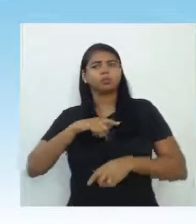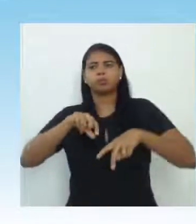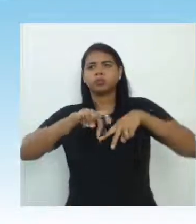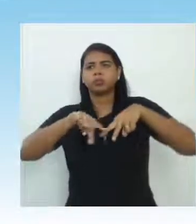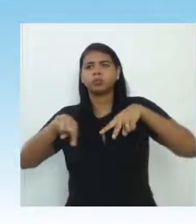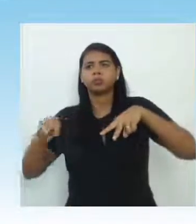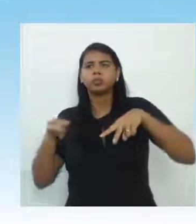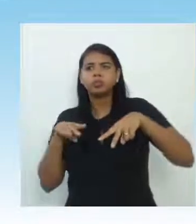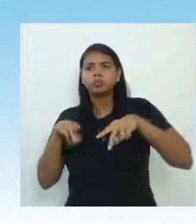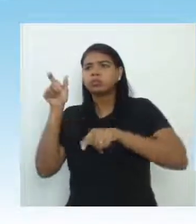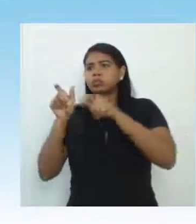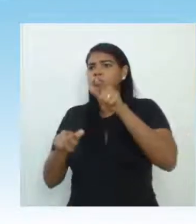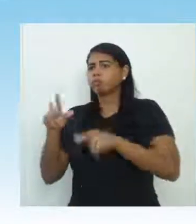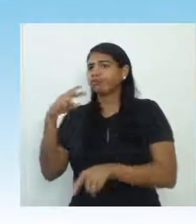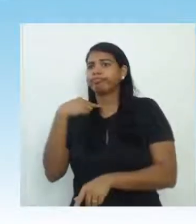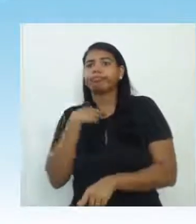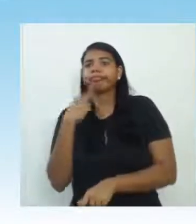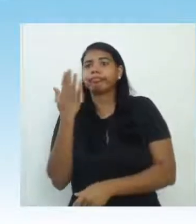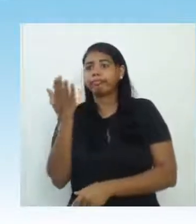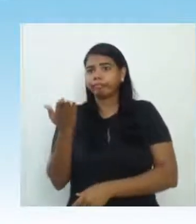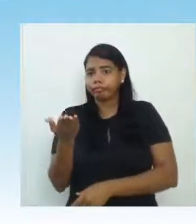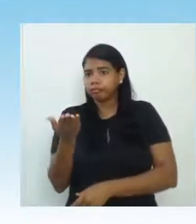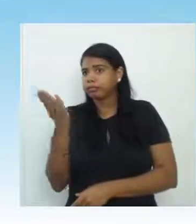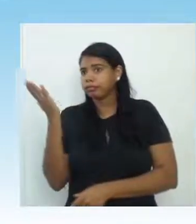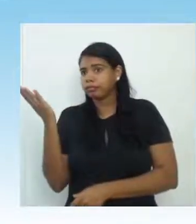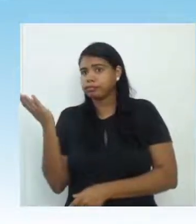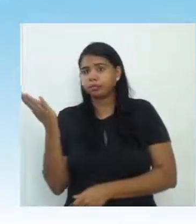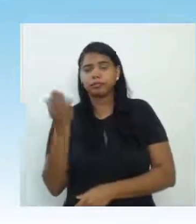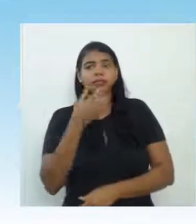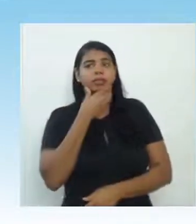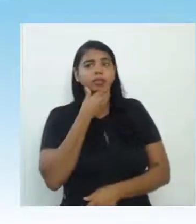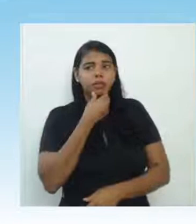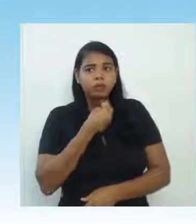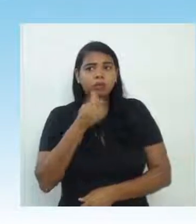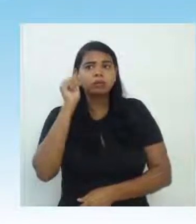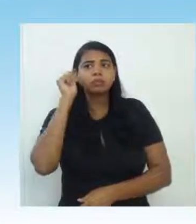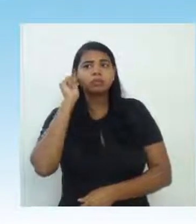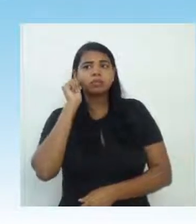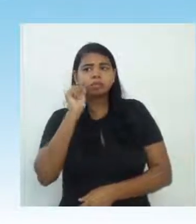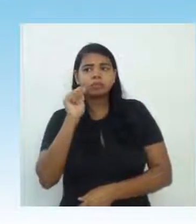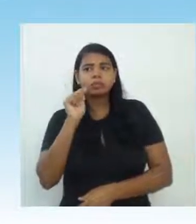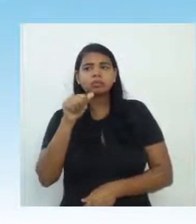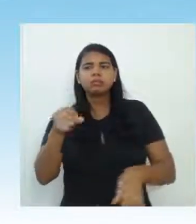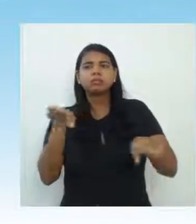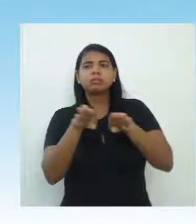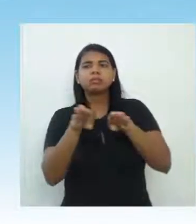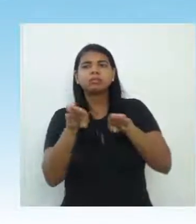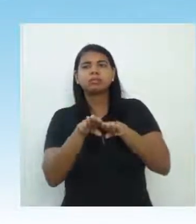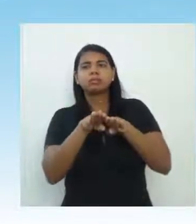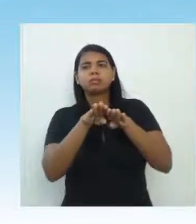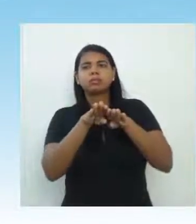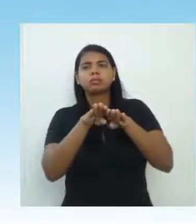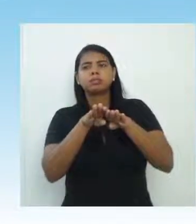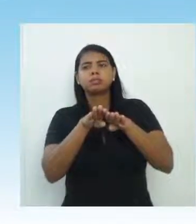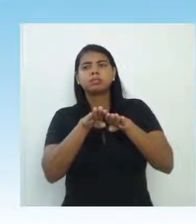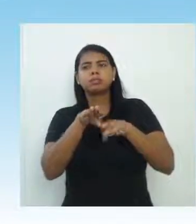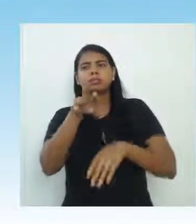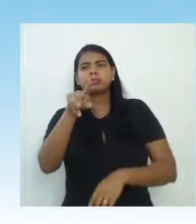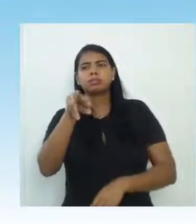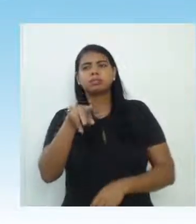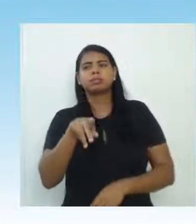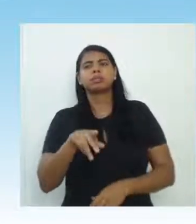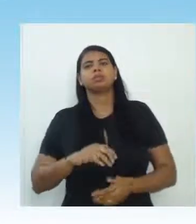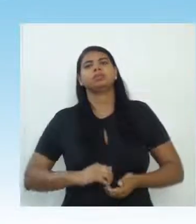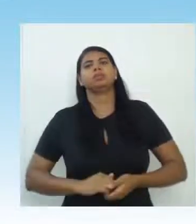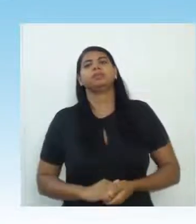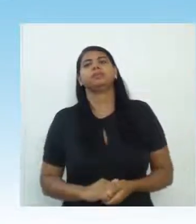A Constituição não vai proteger você por ser homem, não. Então, homens e mulheres são iguais. Então, prestem bem atenção